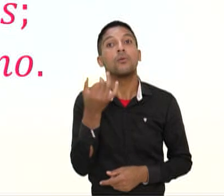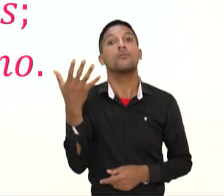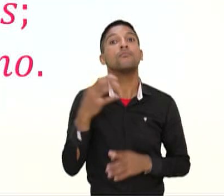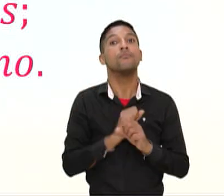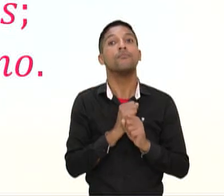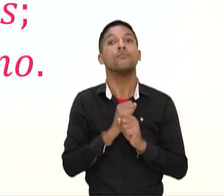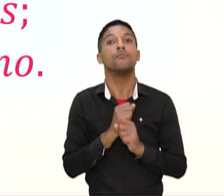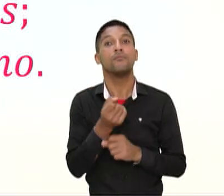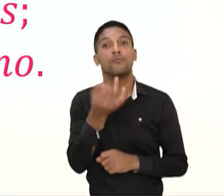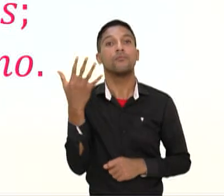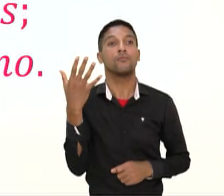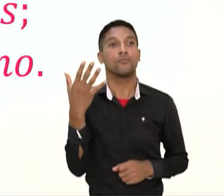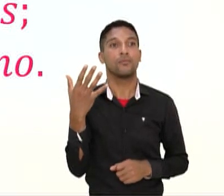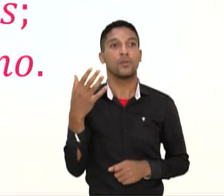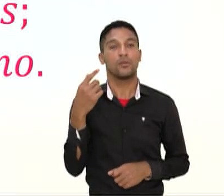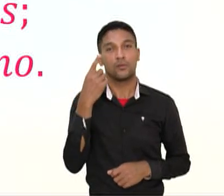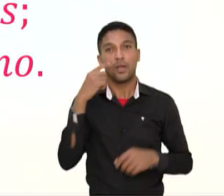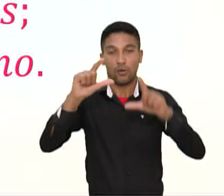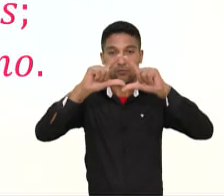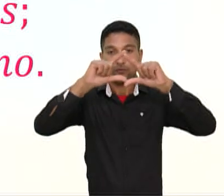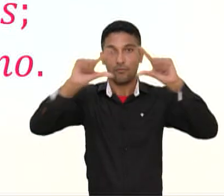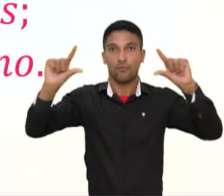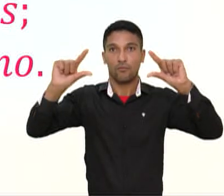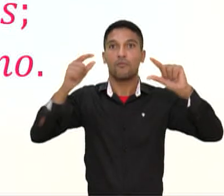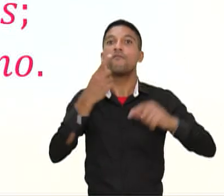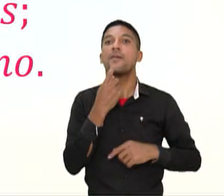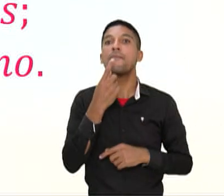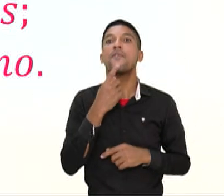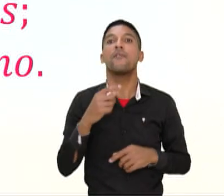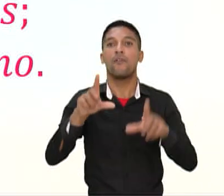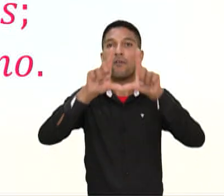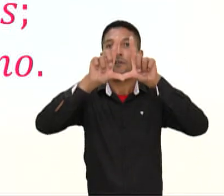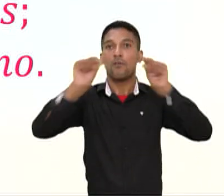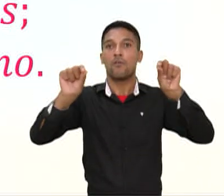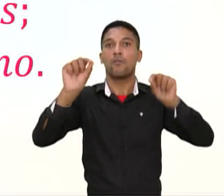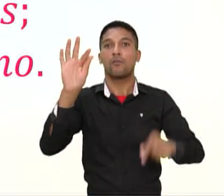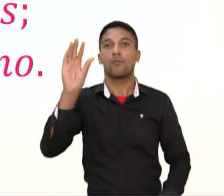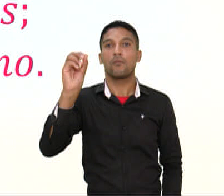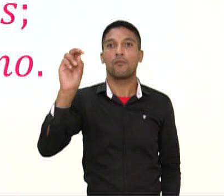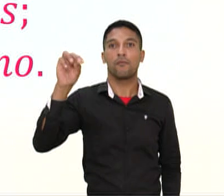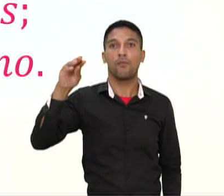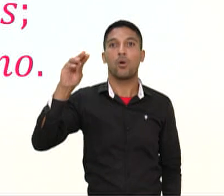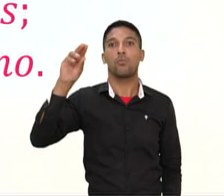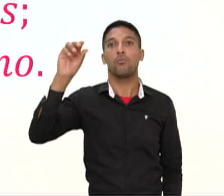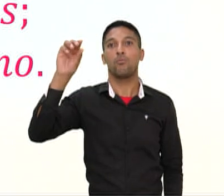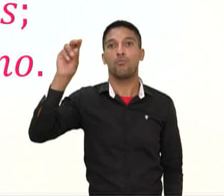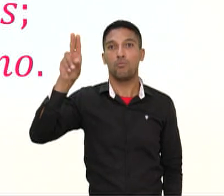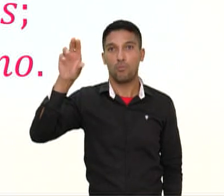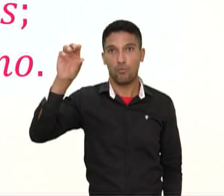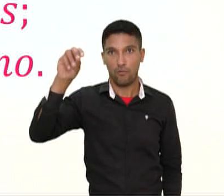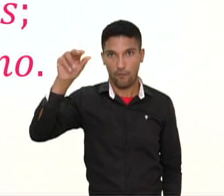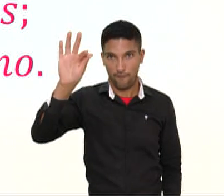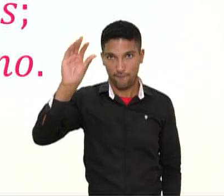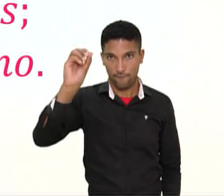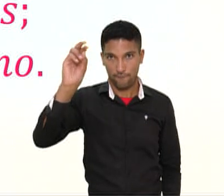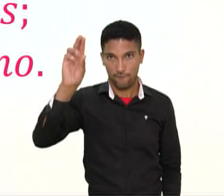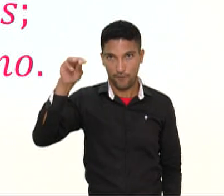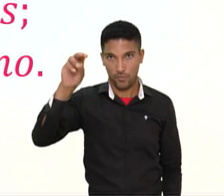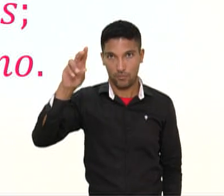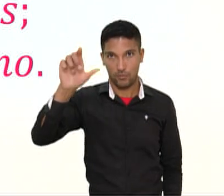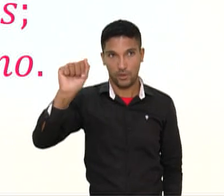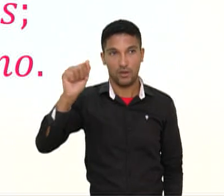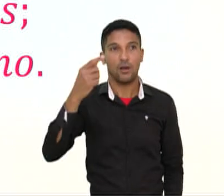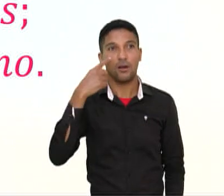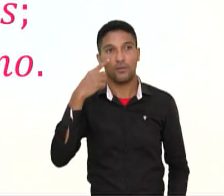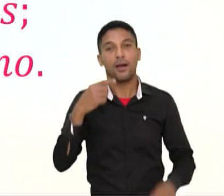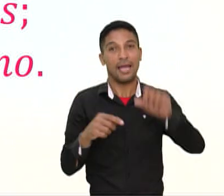polígono qualquer, SI, S de soma, I de internos, tá? Ângulos internos. Vai